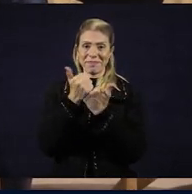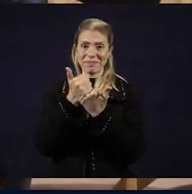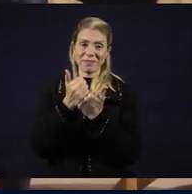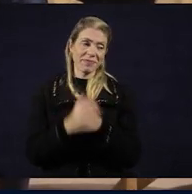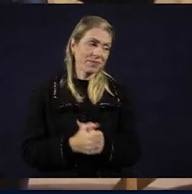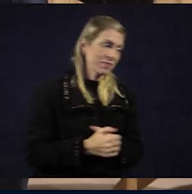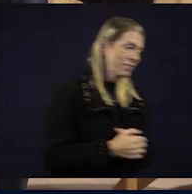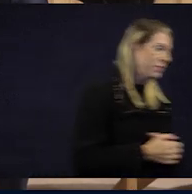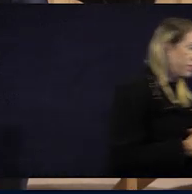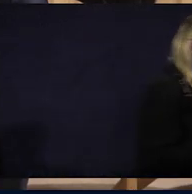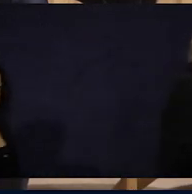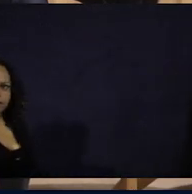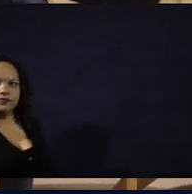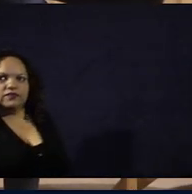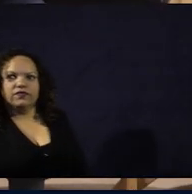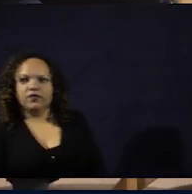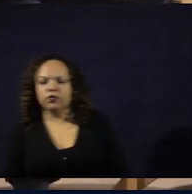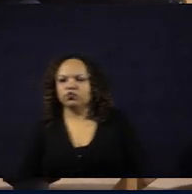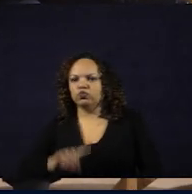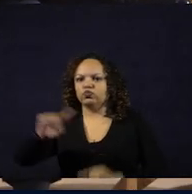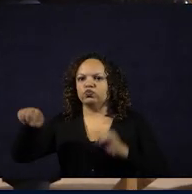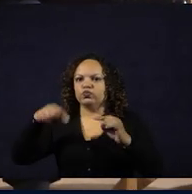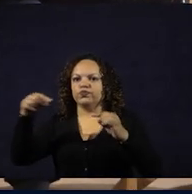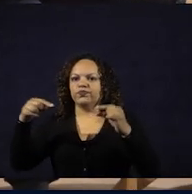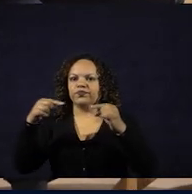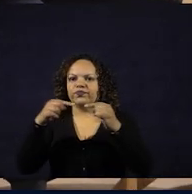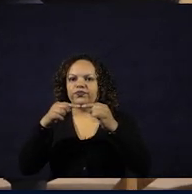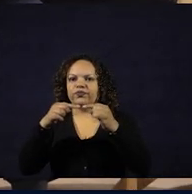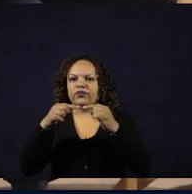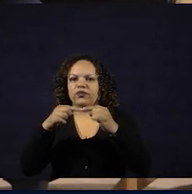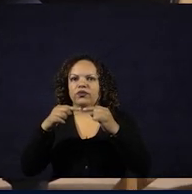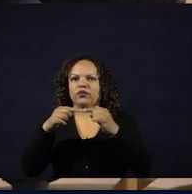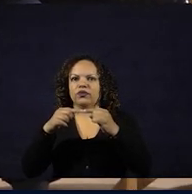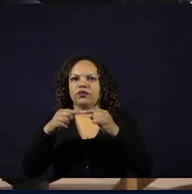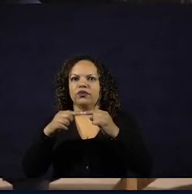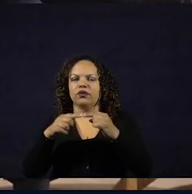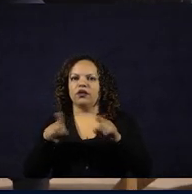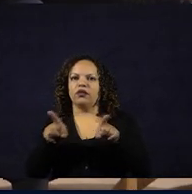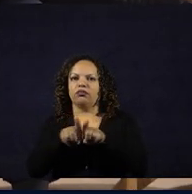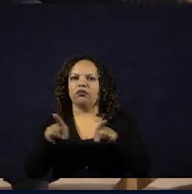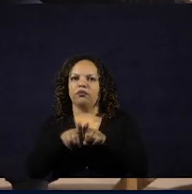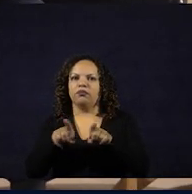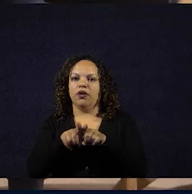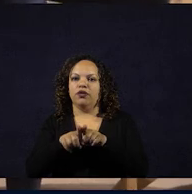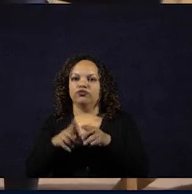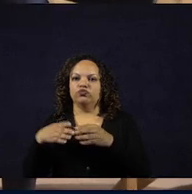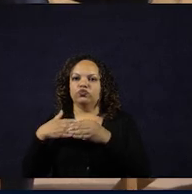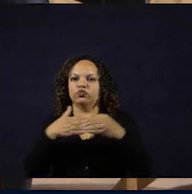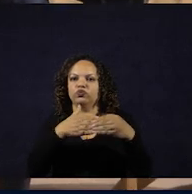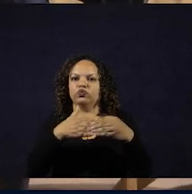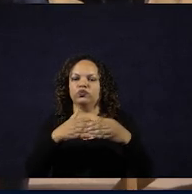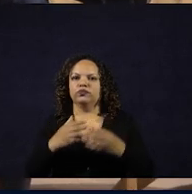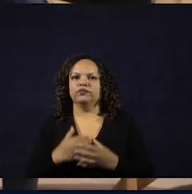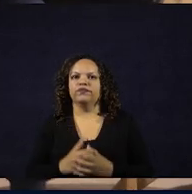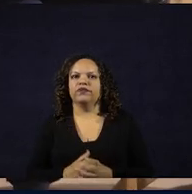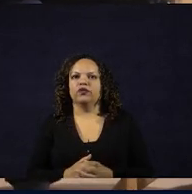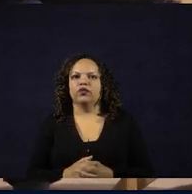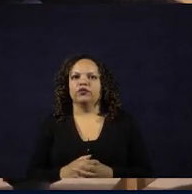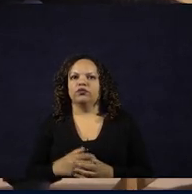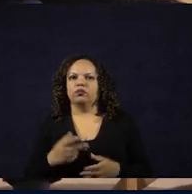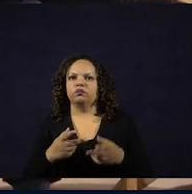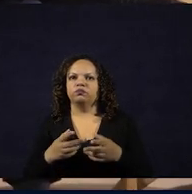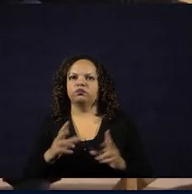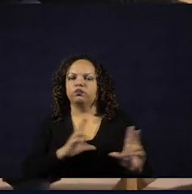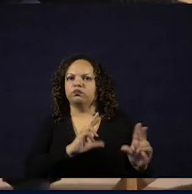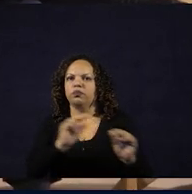um pouquinho de 5g e falar de conectividade é a questão de rastreabilidade né então obviamente quando você